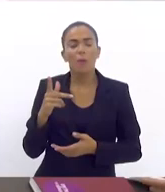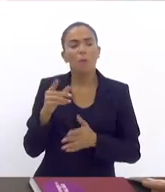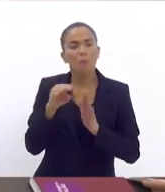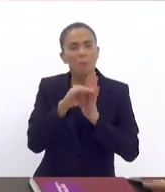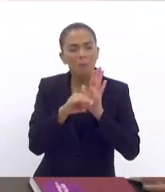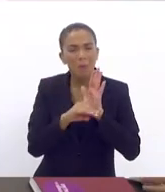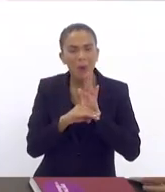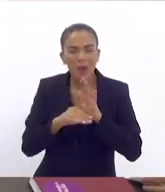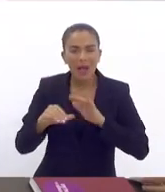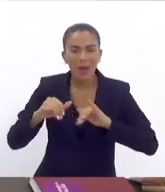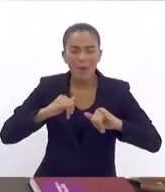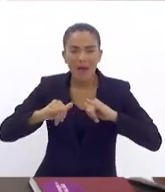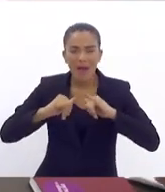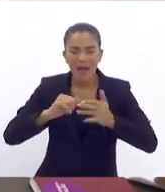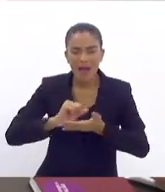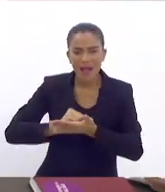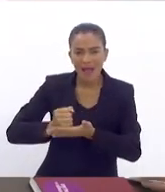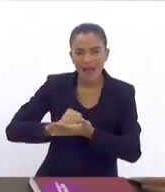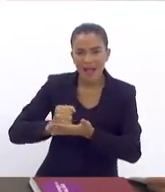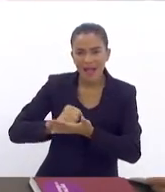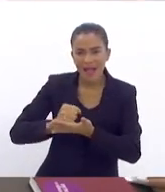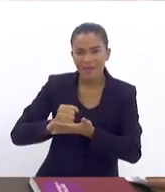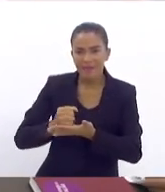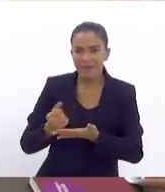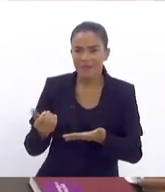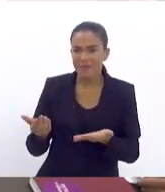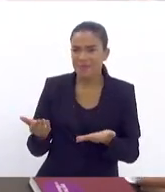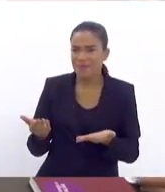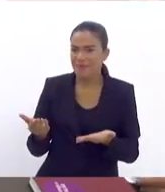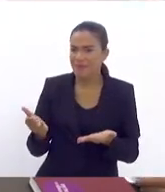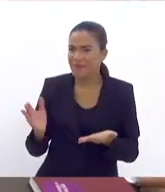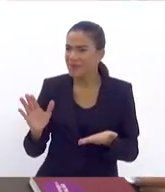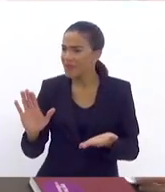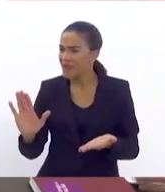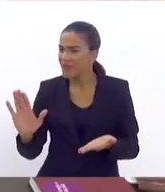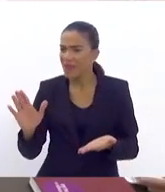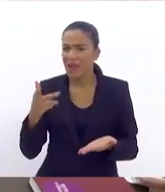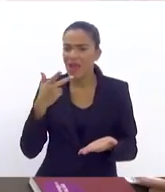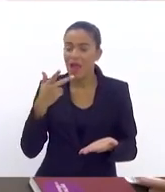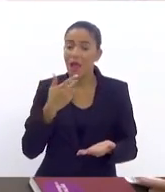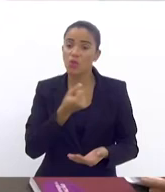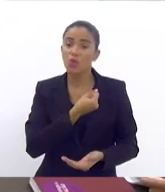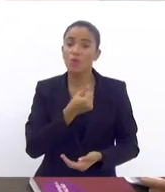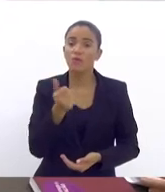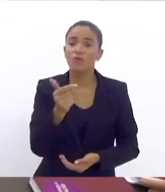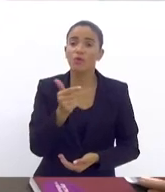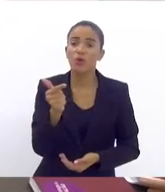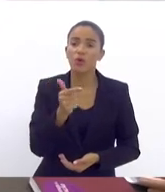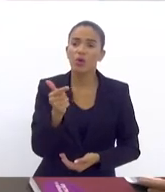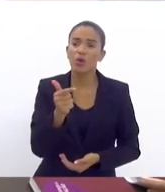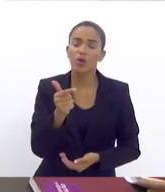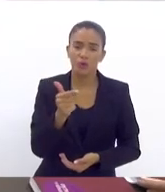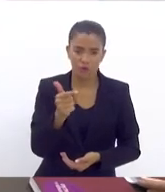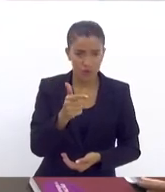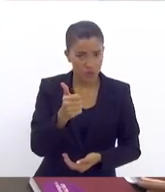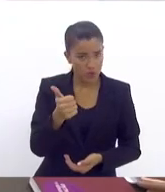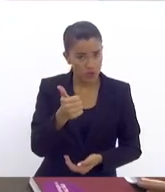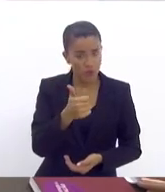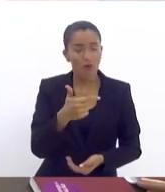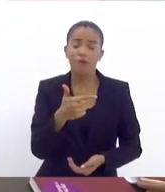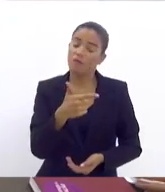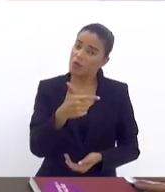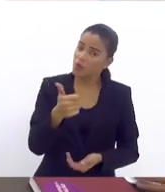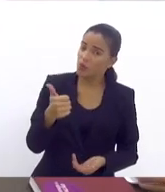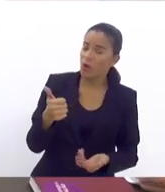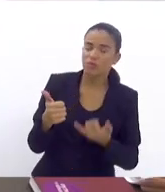pública. O quê? Não, é o 20, eu estou discutindo o 22, senhor presidente. Não, você está discutindo o 21. Não, 21 não, é o